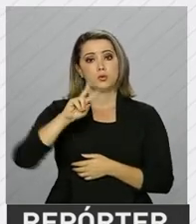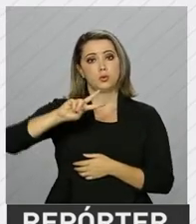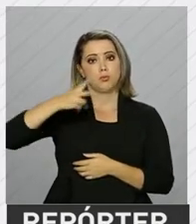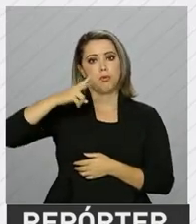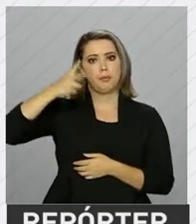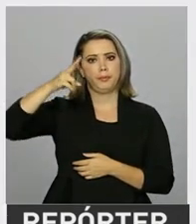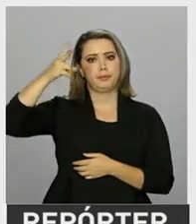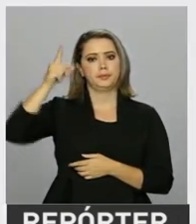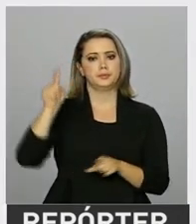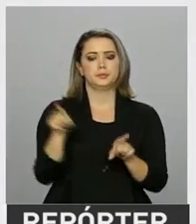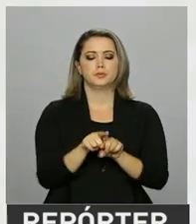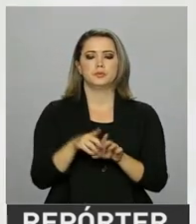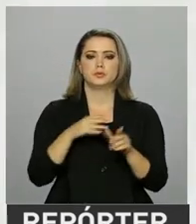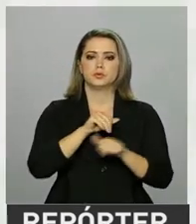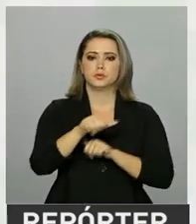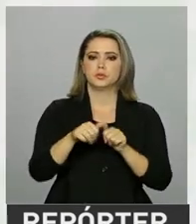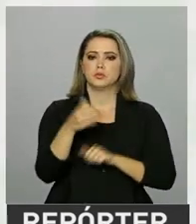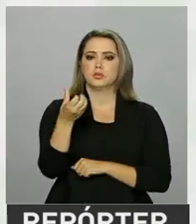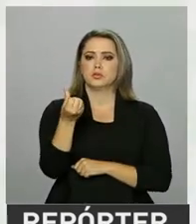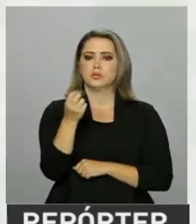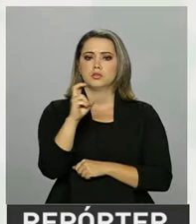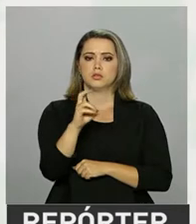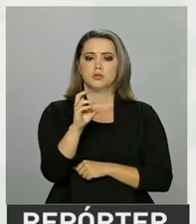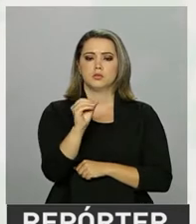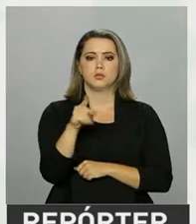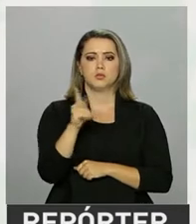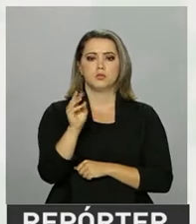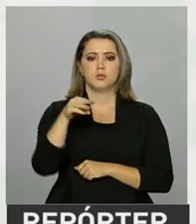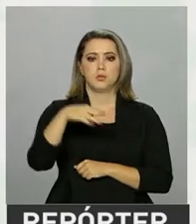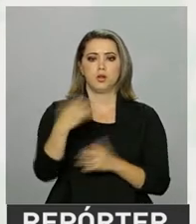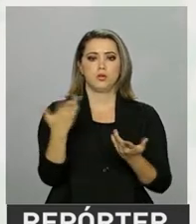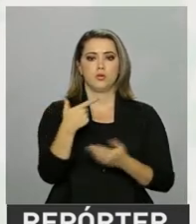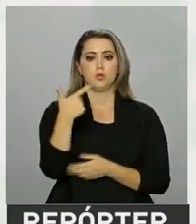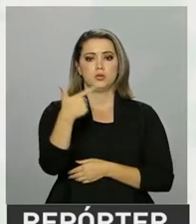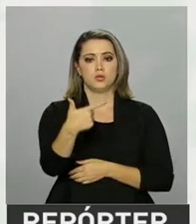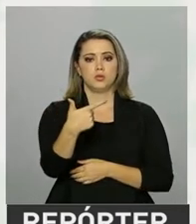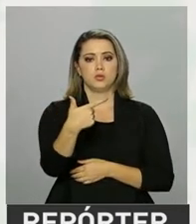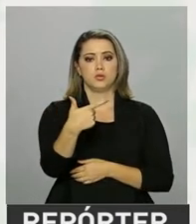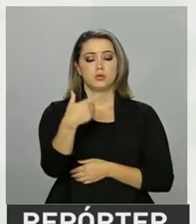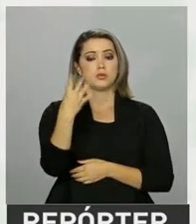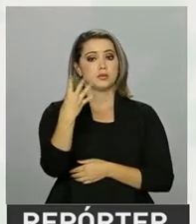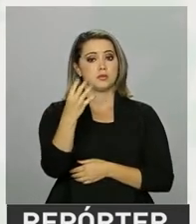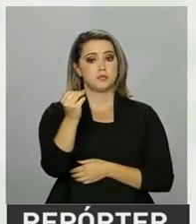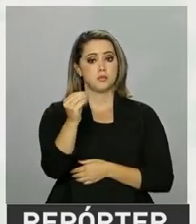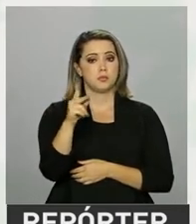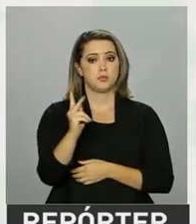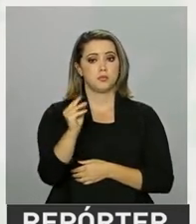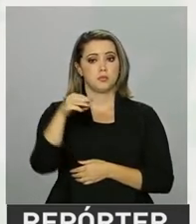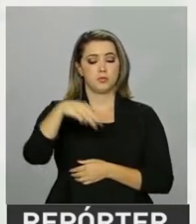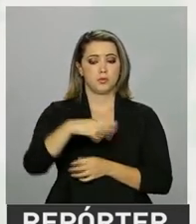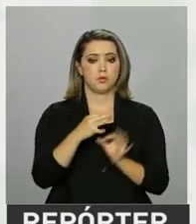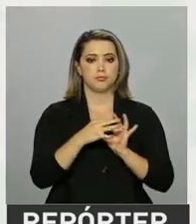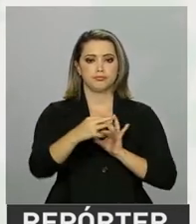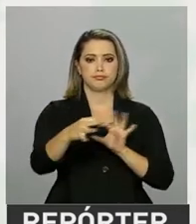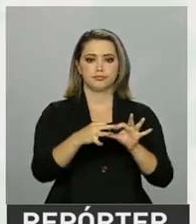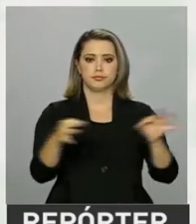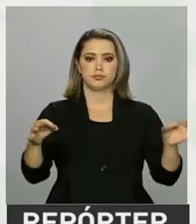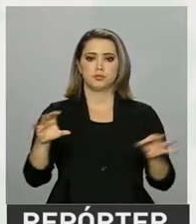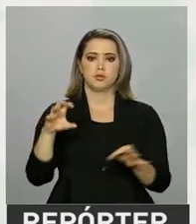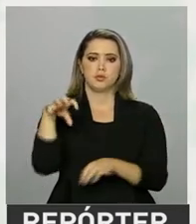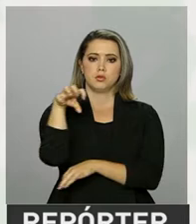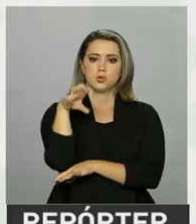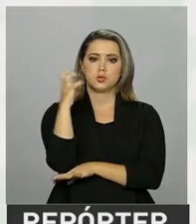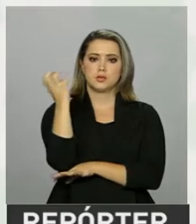tamanho atual passou de 650 para 2.400 quilômetros quadrados de cerrado o que